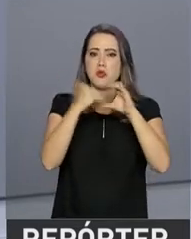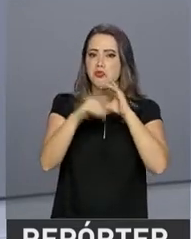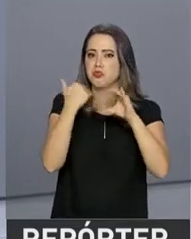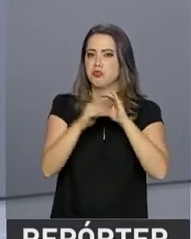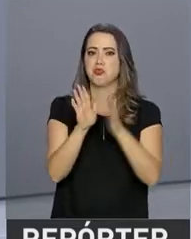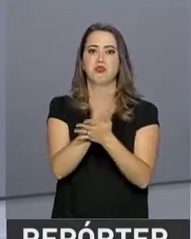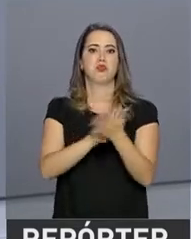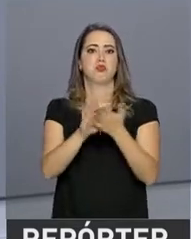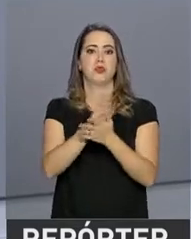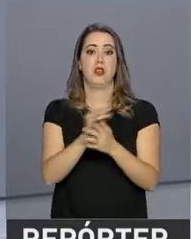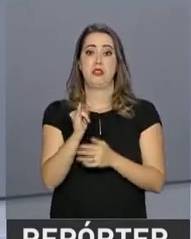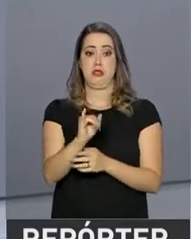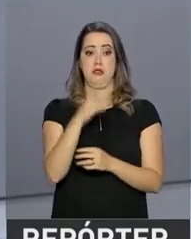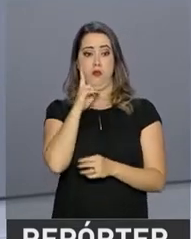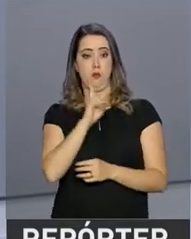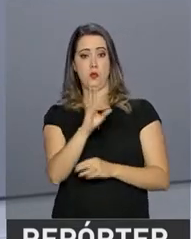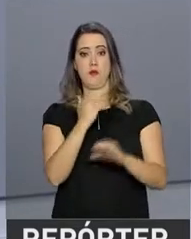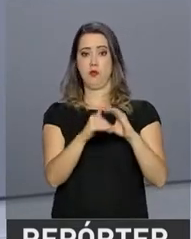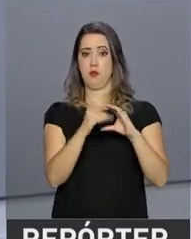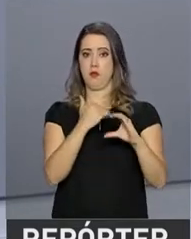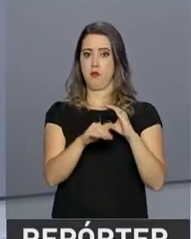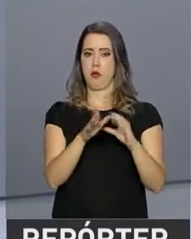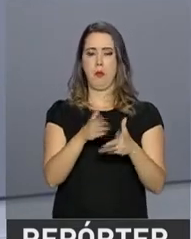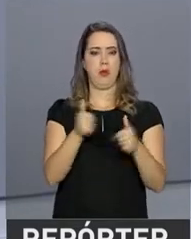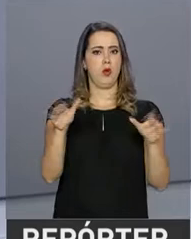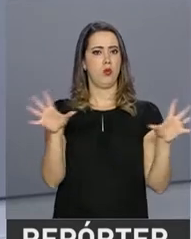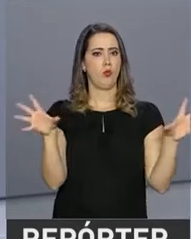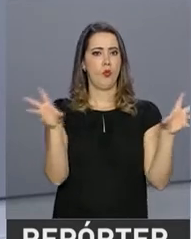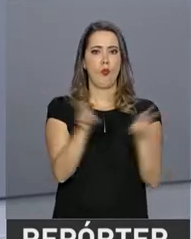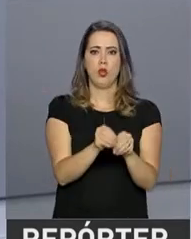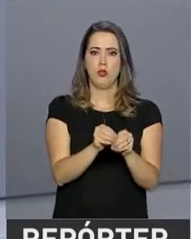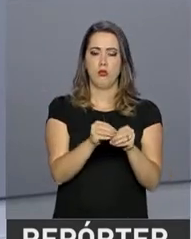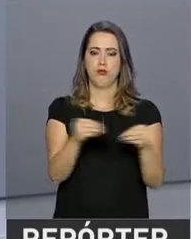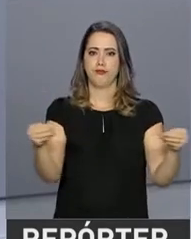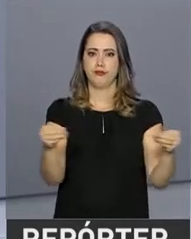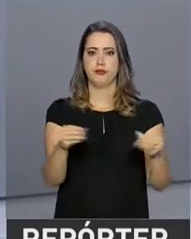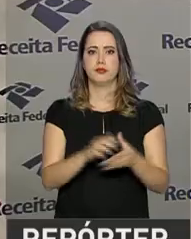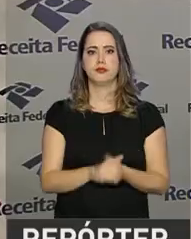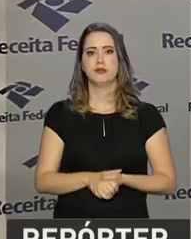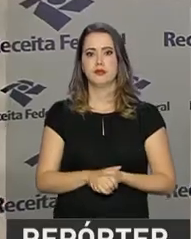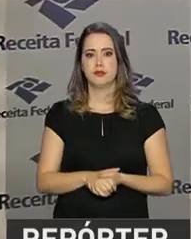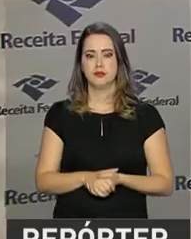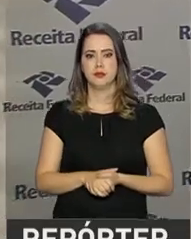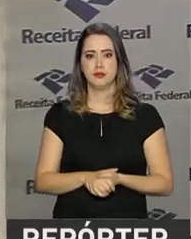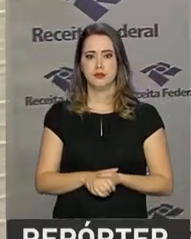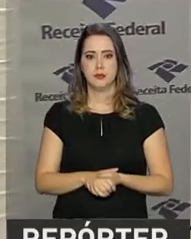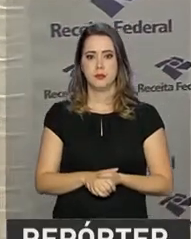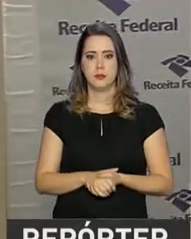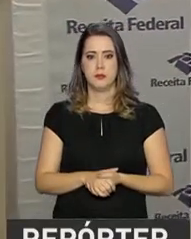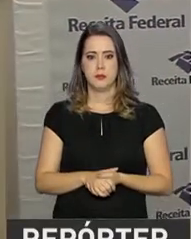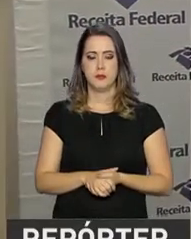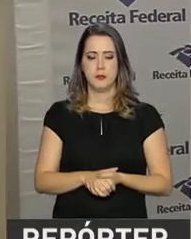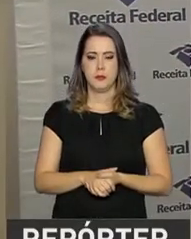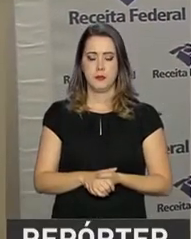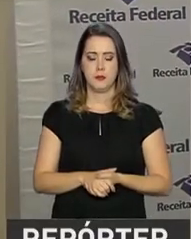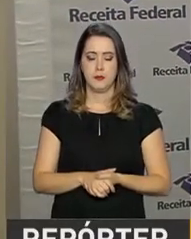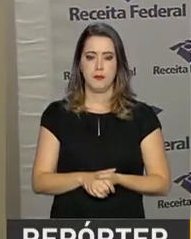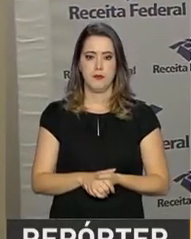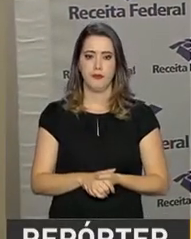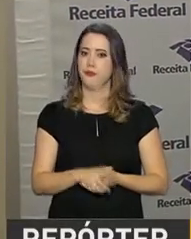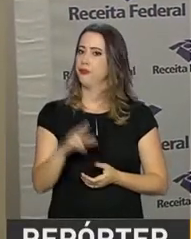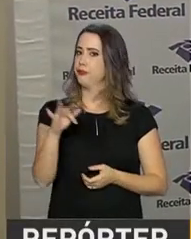ao receber um e mail assim o melhor a fazer é deletar a receita não